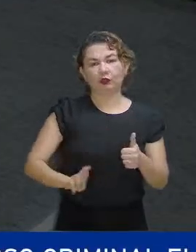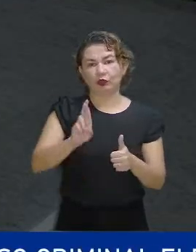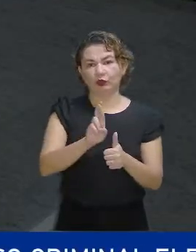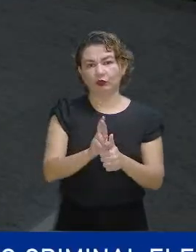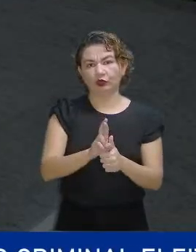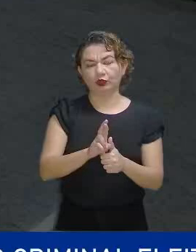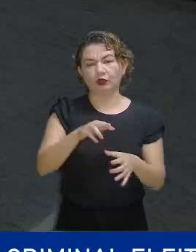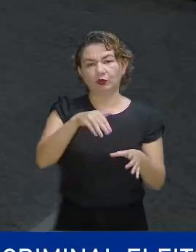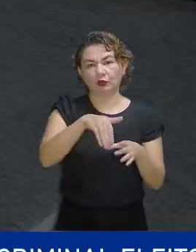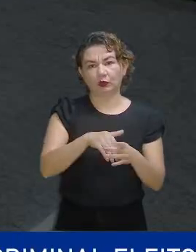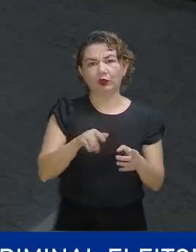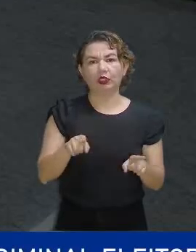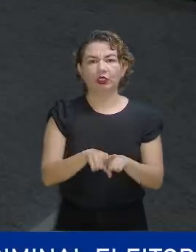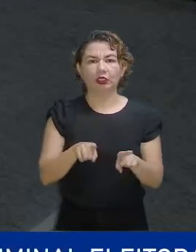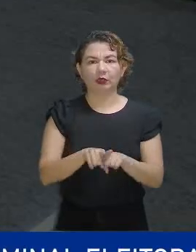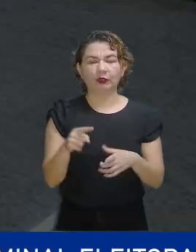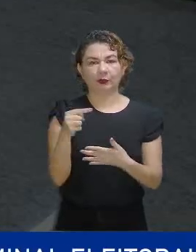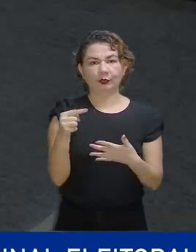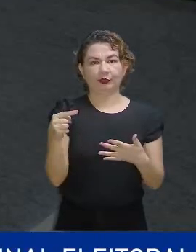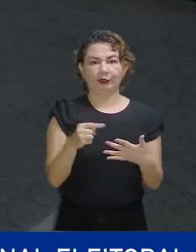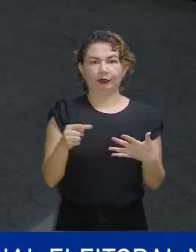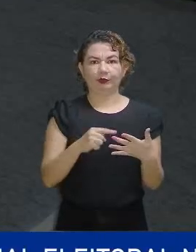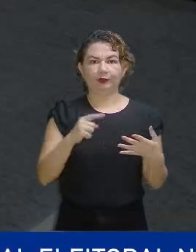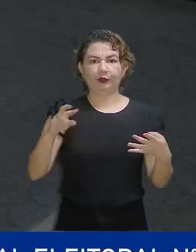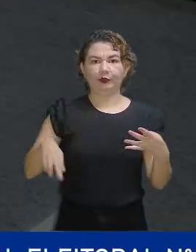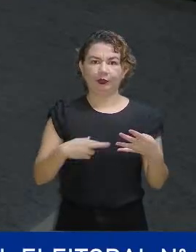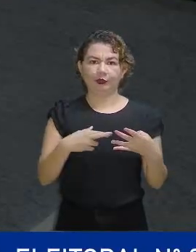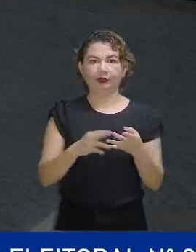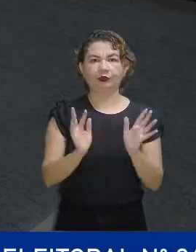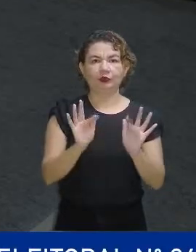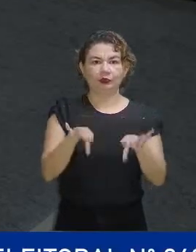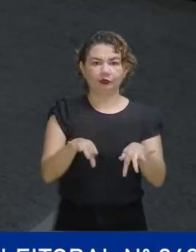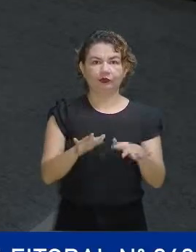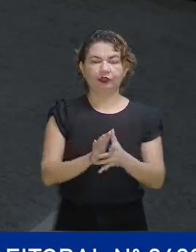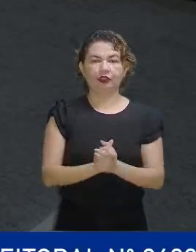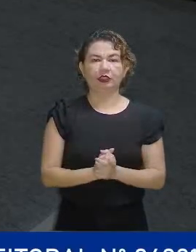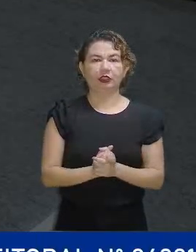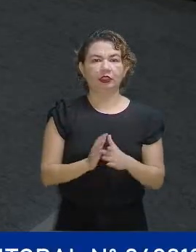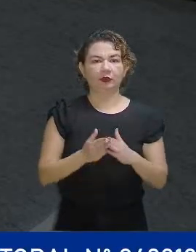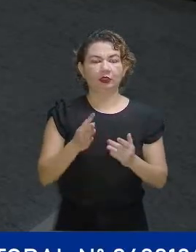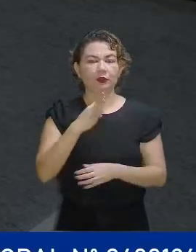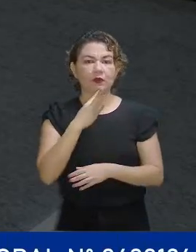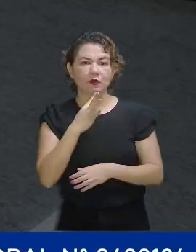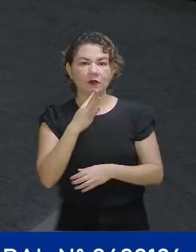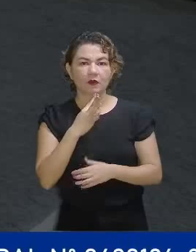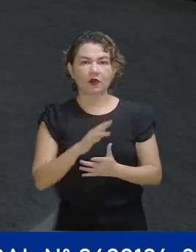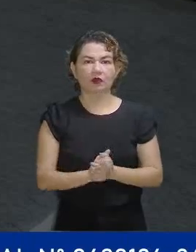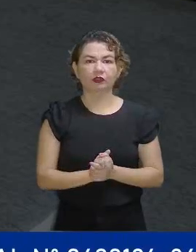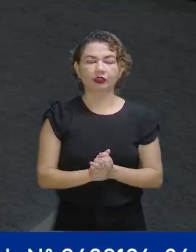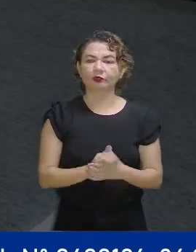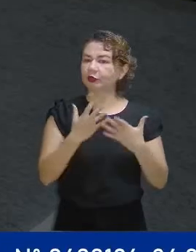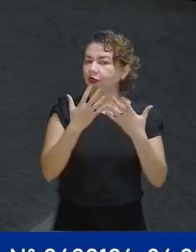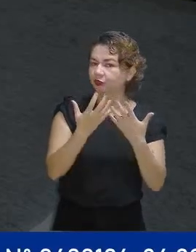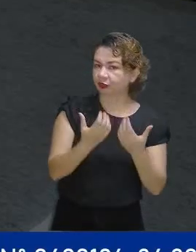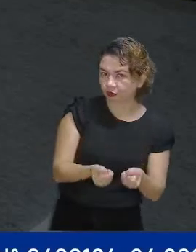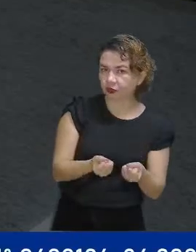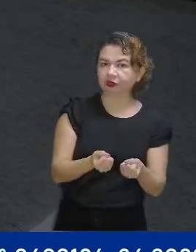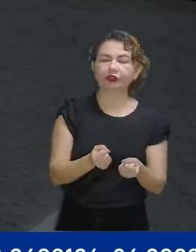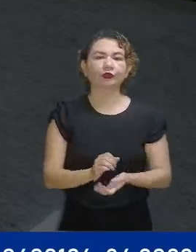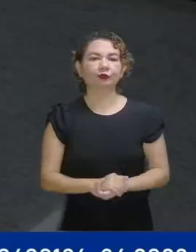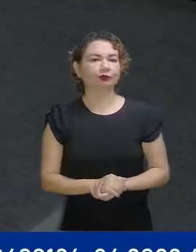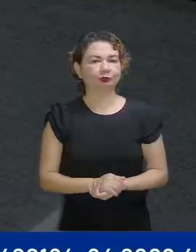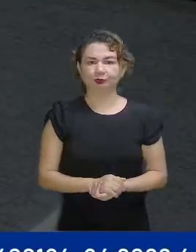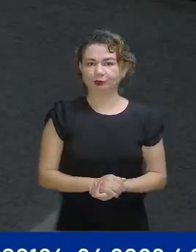sua vez, rebateu os pontos suscitados no recurso e, ao final, opinou pelo seu conhecimento e desprovimento. Os autos